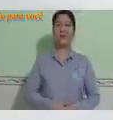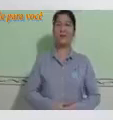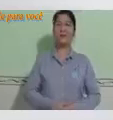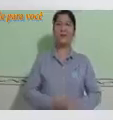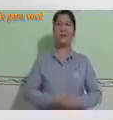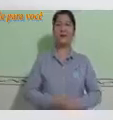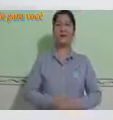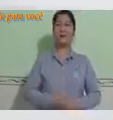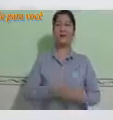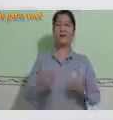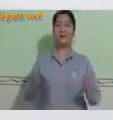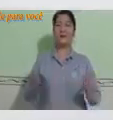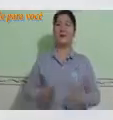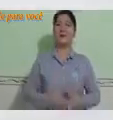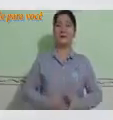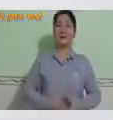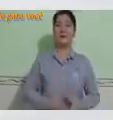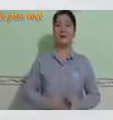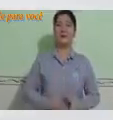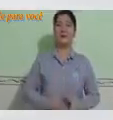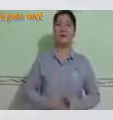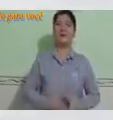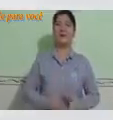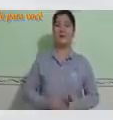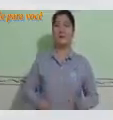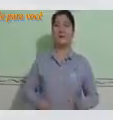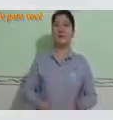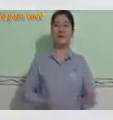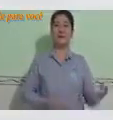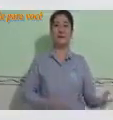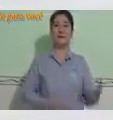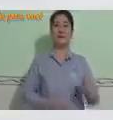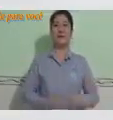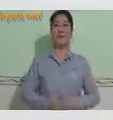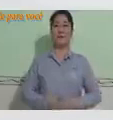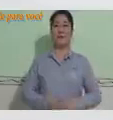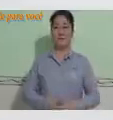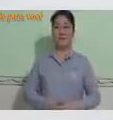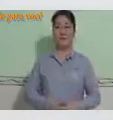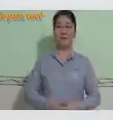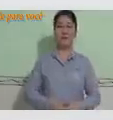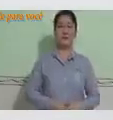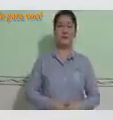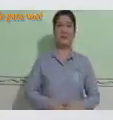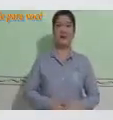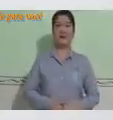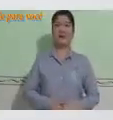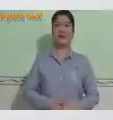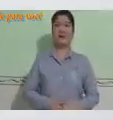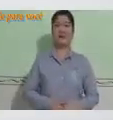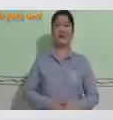sedvsonsumirt acento agudo 5 gdesal, que é acento agudo omsmo que é 2000 mg de